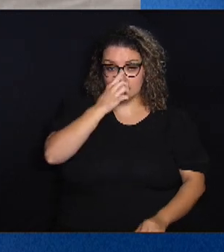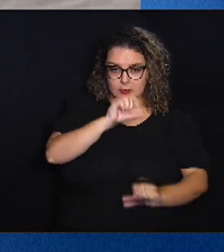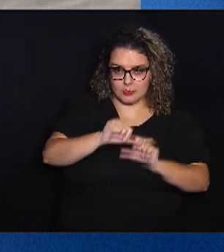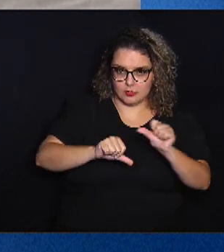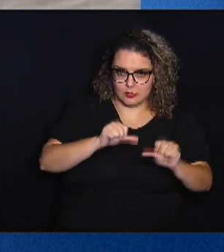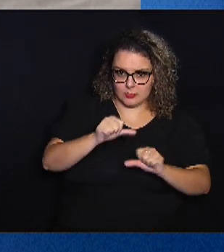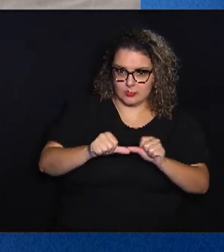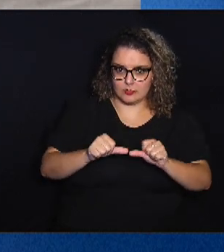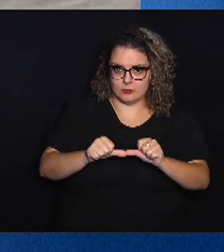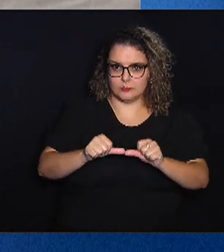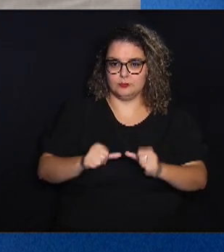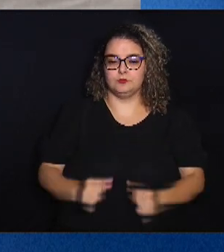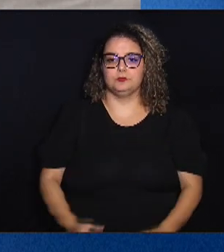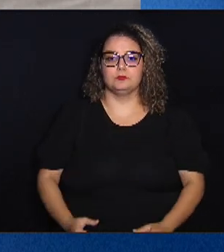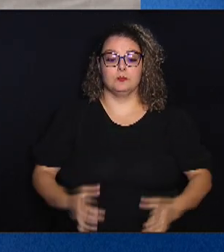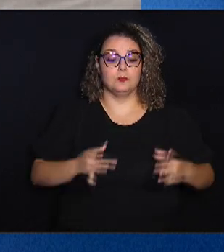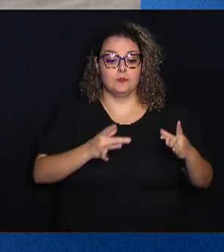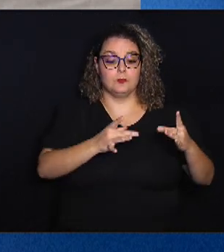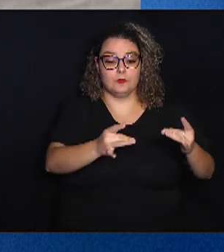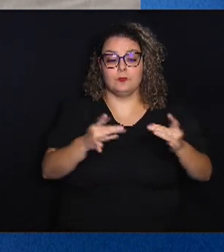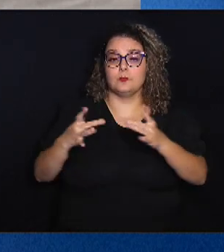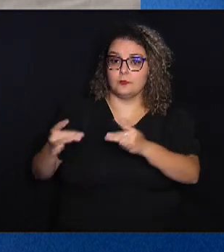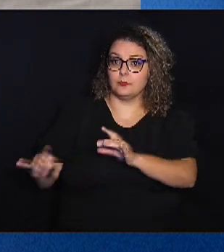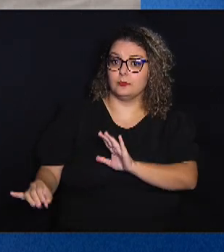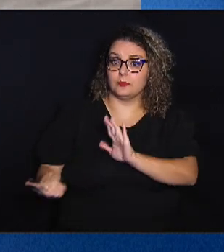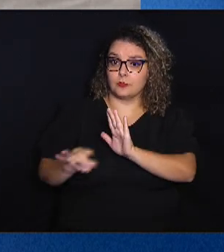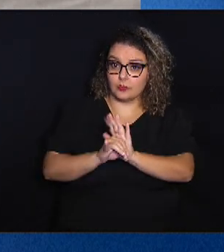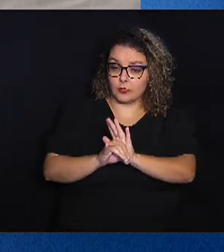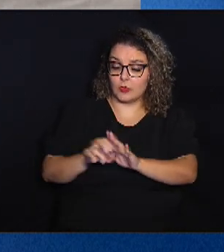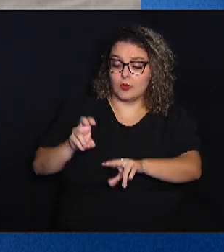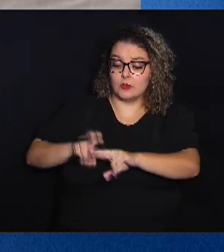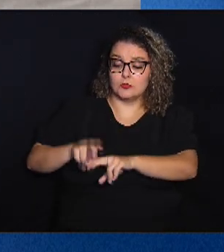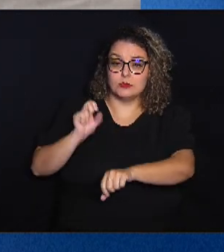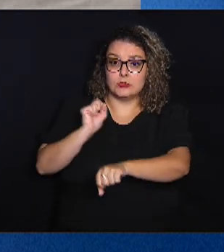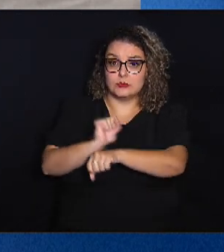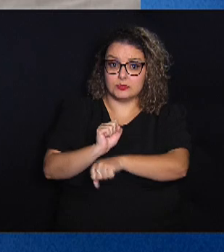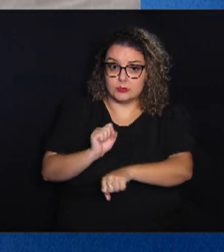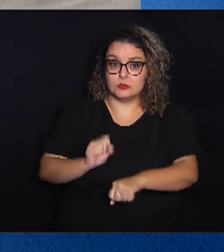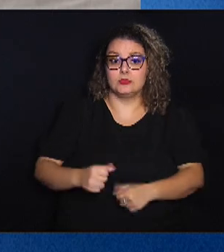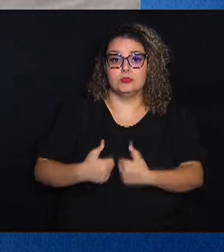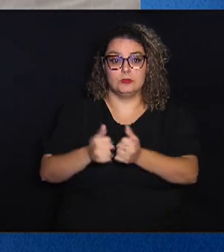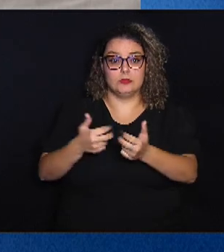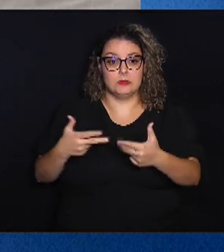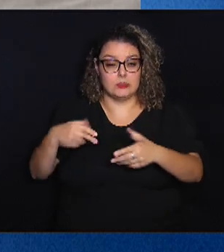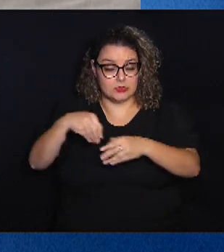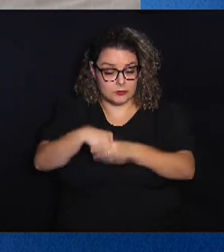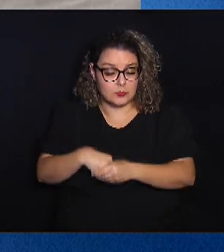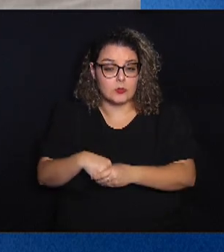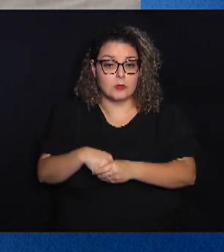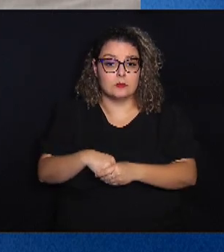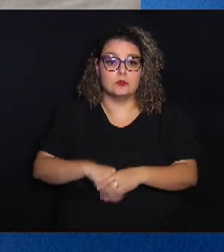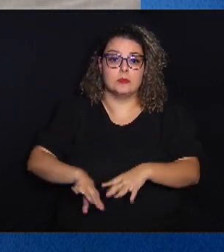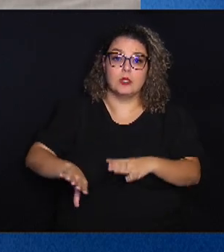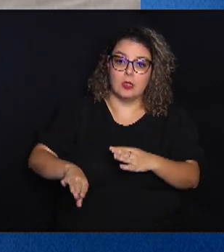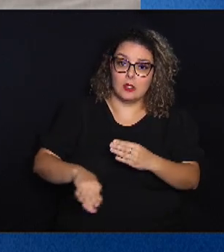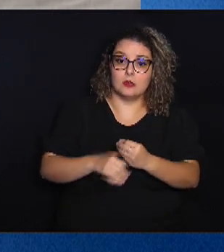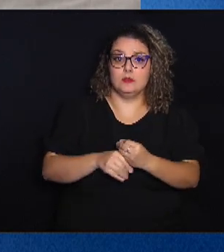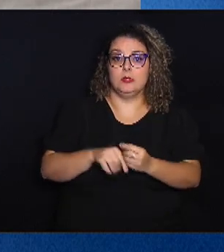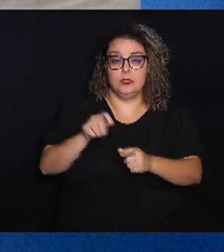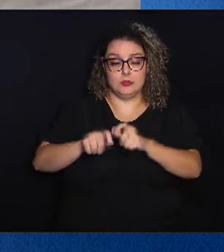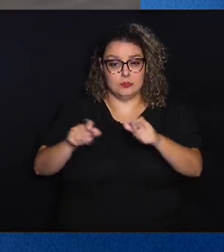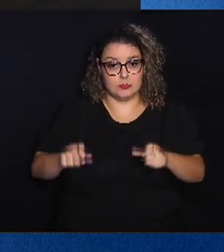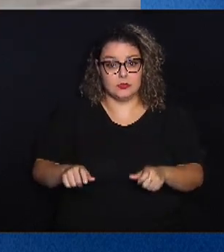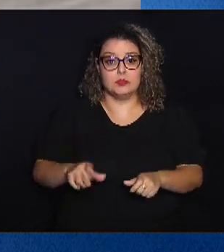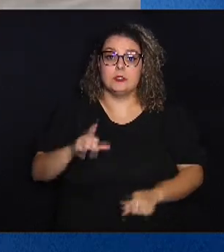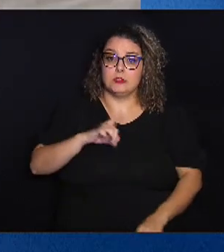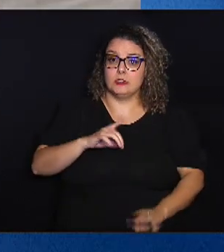a colocação de placas de identificação da reserva nos bancos do transporte público e acrescenta às pessoas que têm